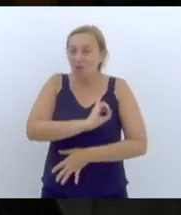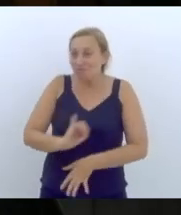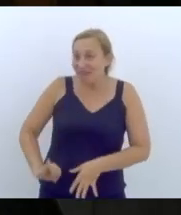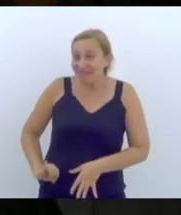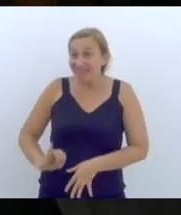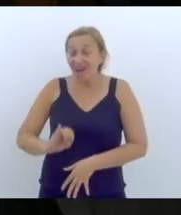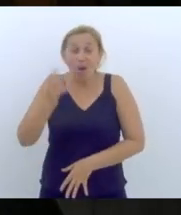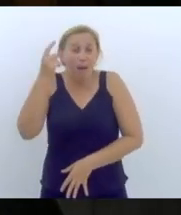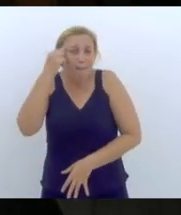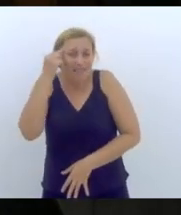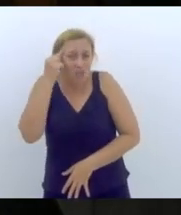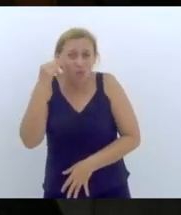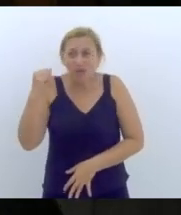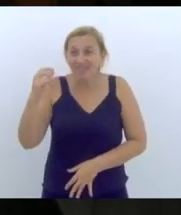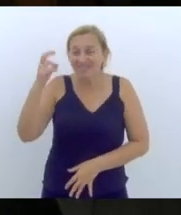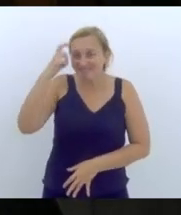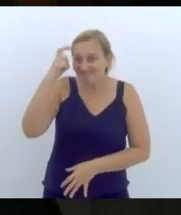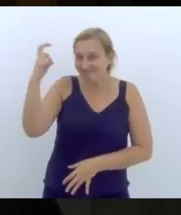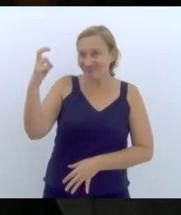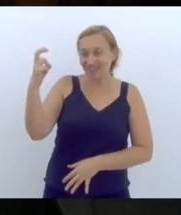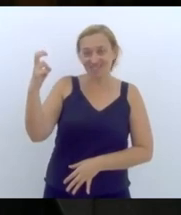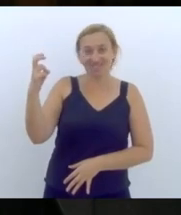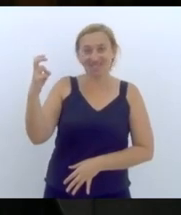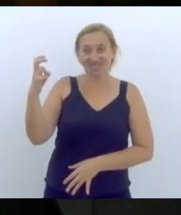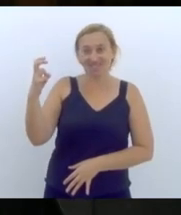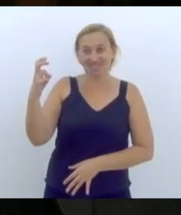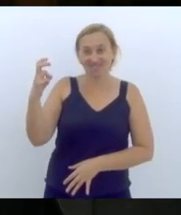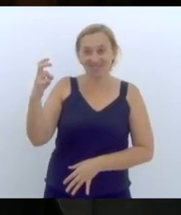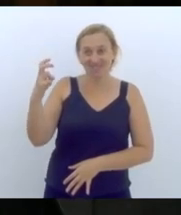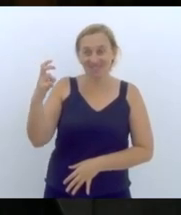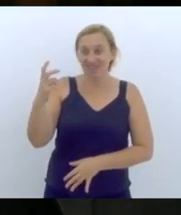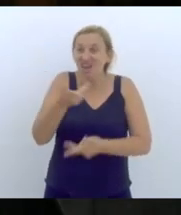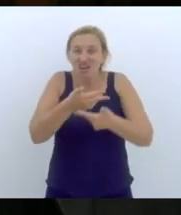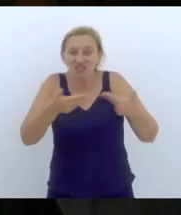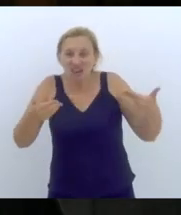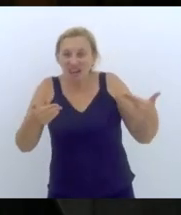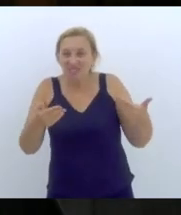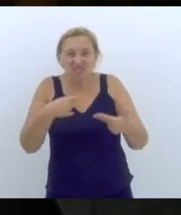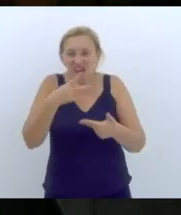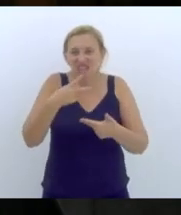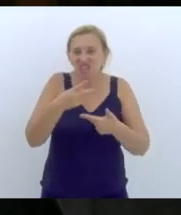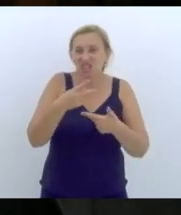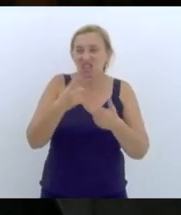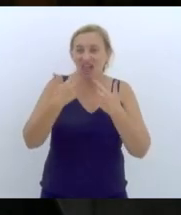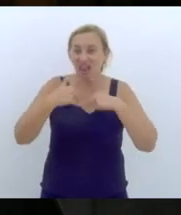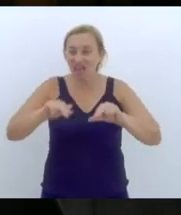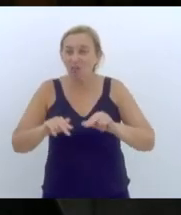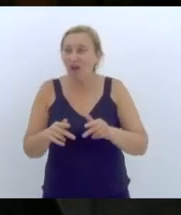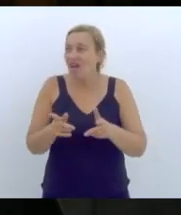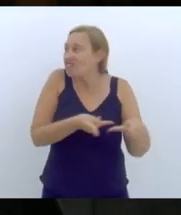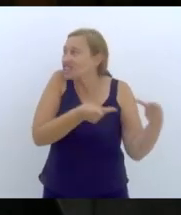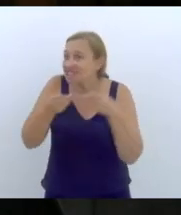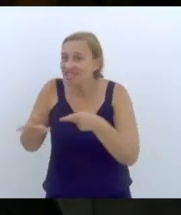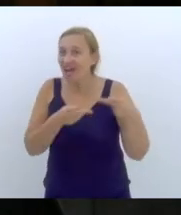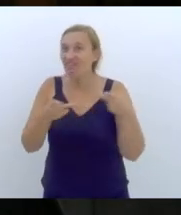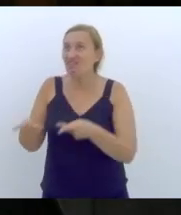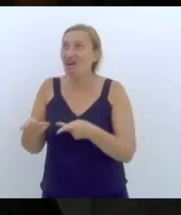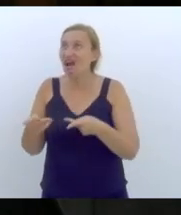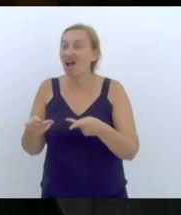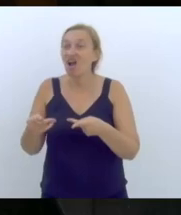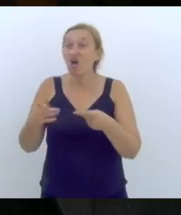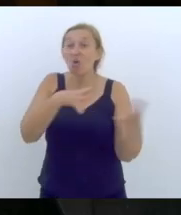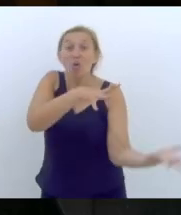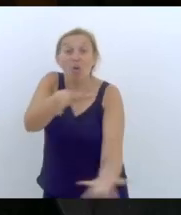pessoa muito inteligente, presidente. À frente do seu tempo. Falava diversas línguas, visitava o